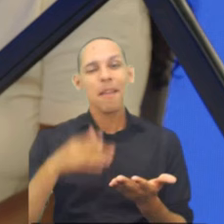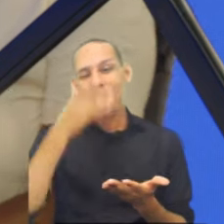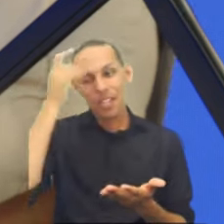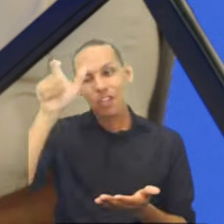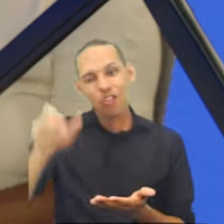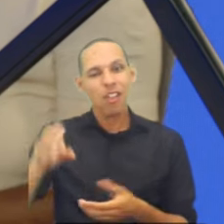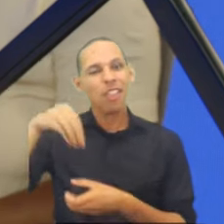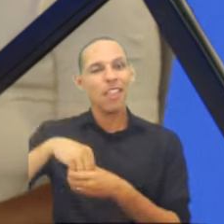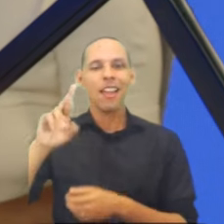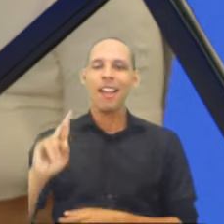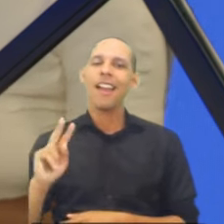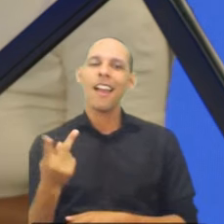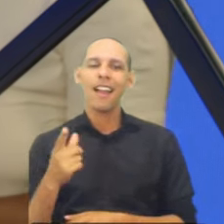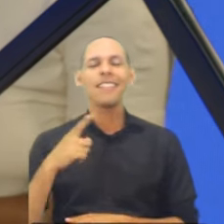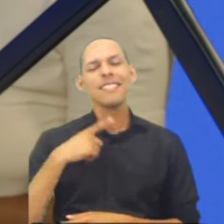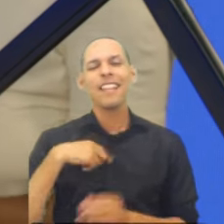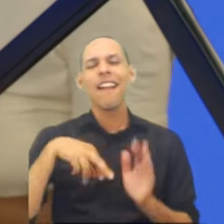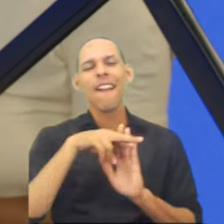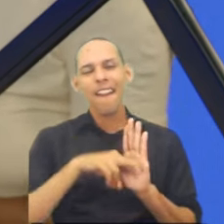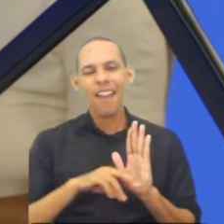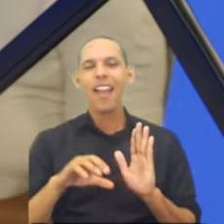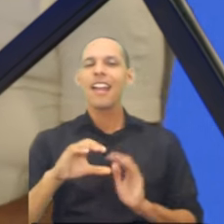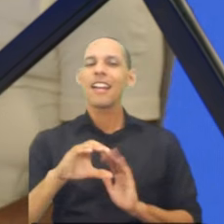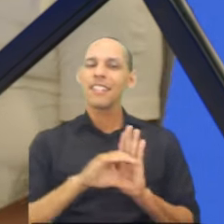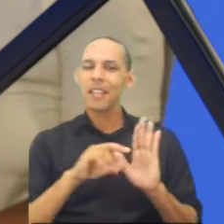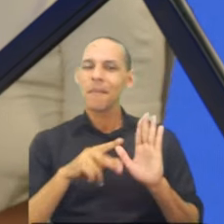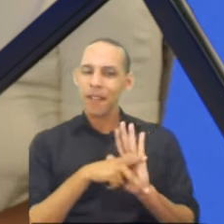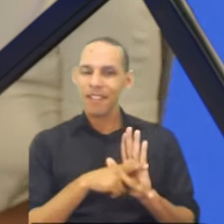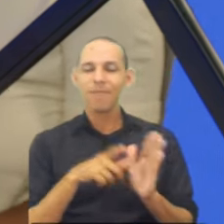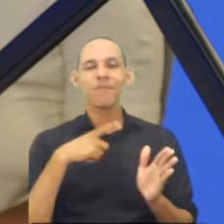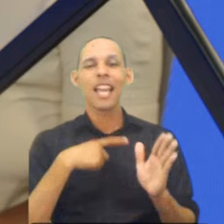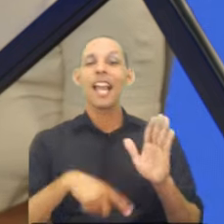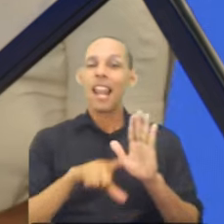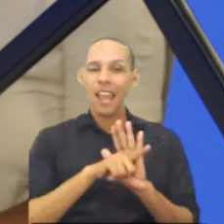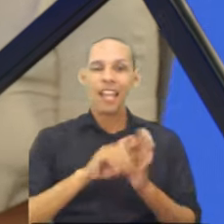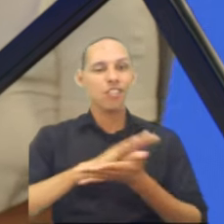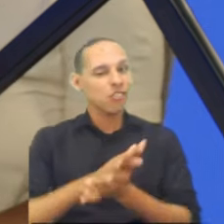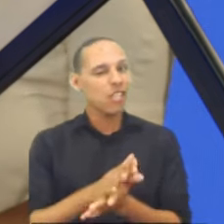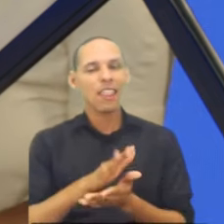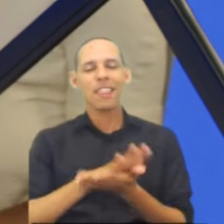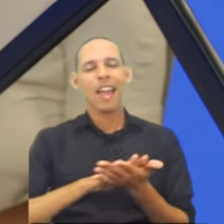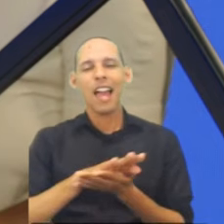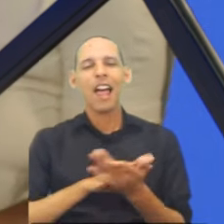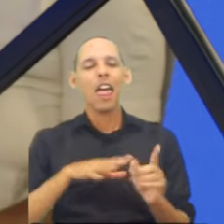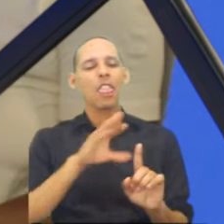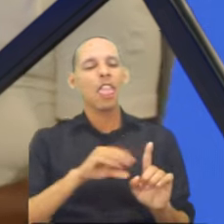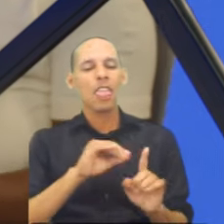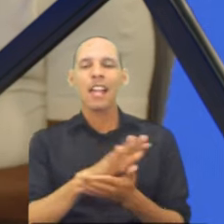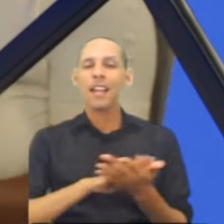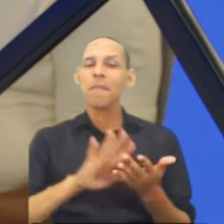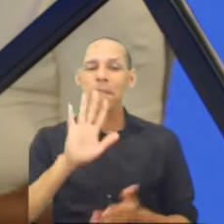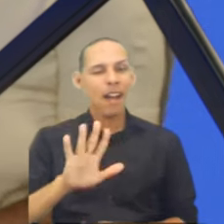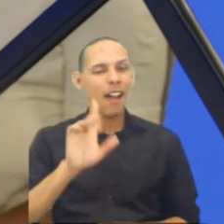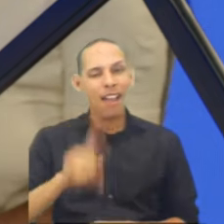P Por mais que você tenha lá uma regra de compli que hoje eu tenho até uma legislação de não discriminação e anti assédio a